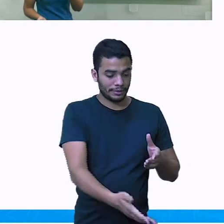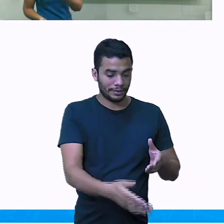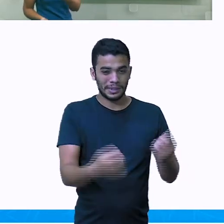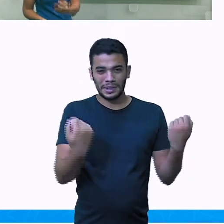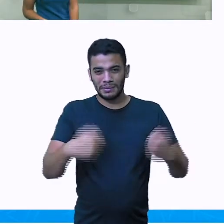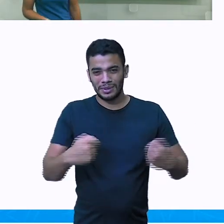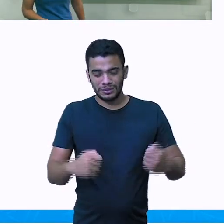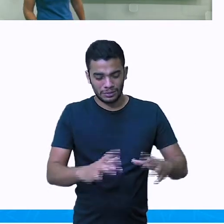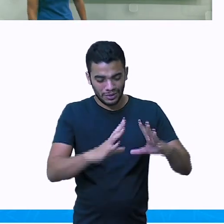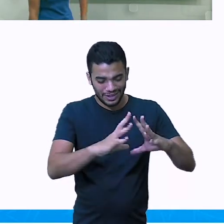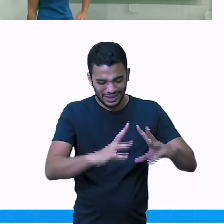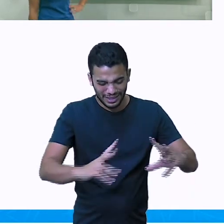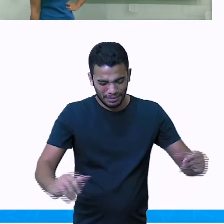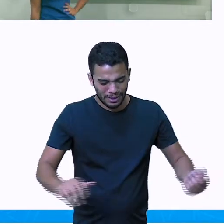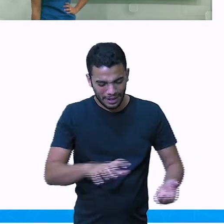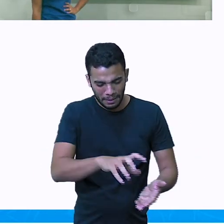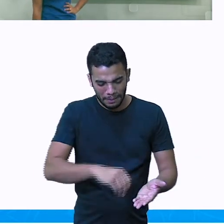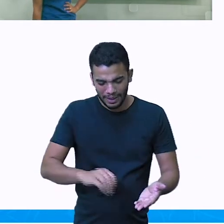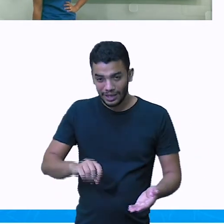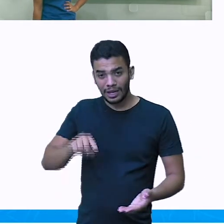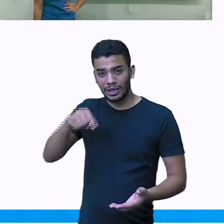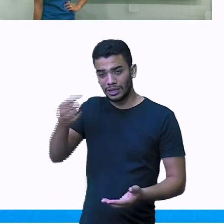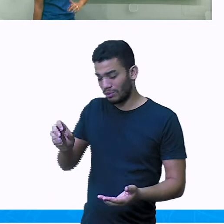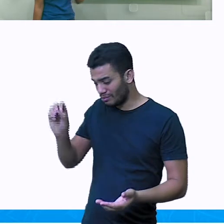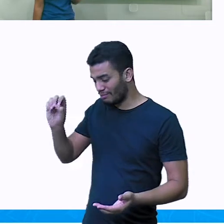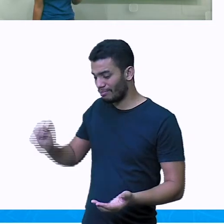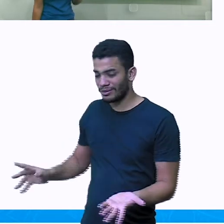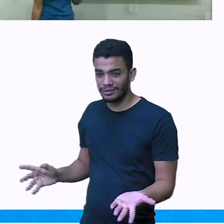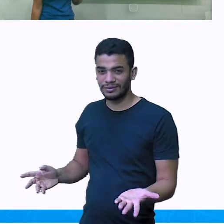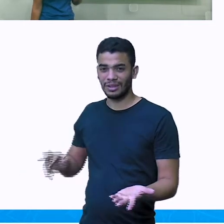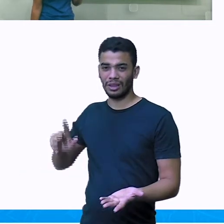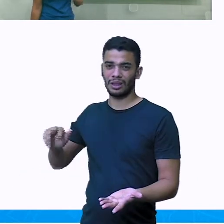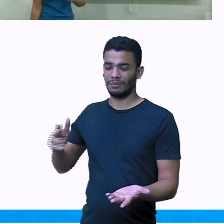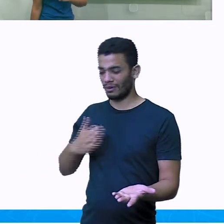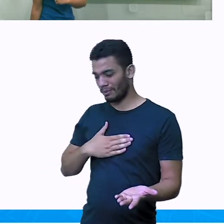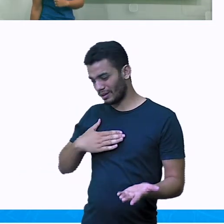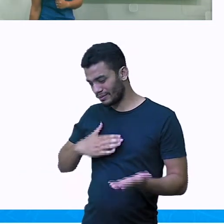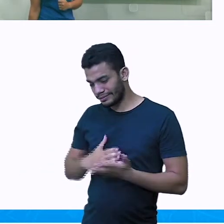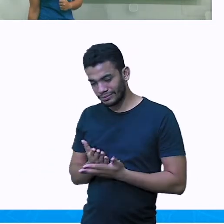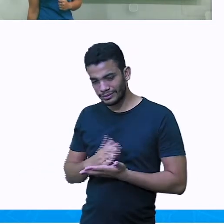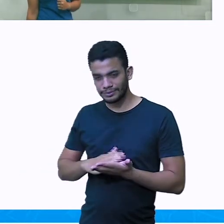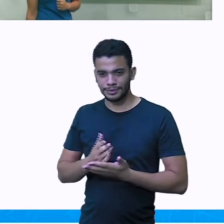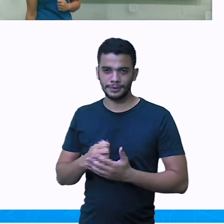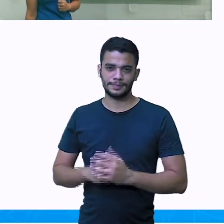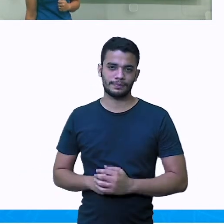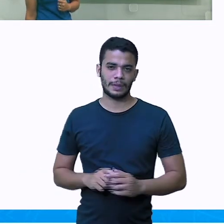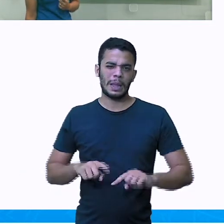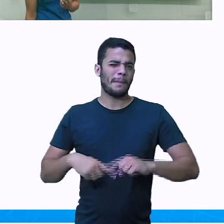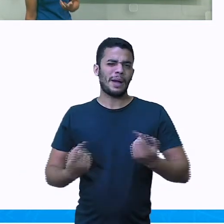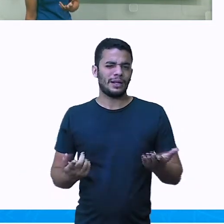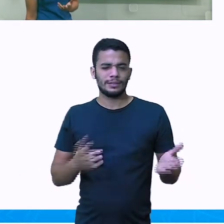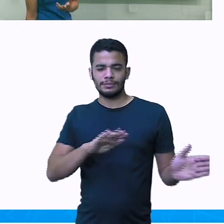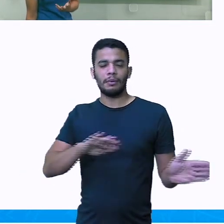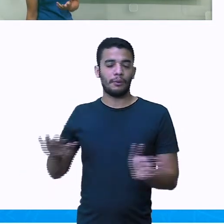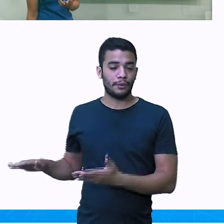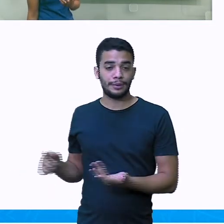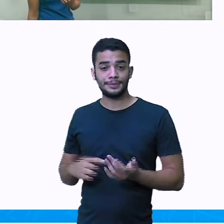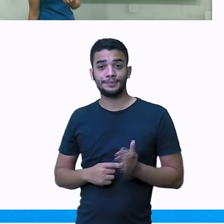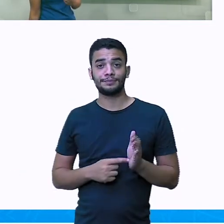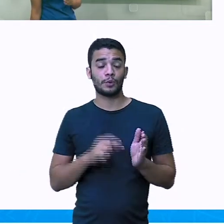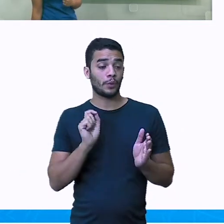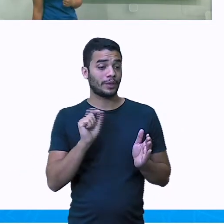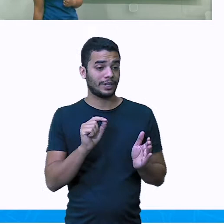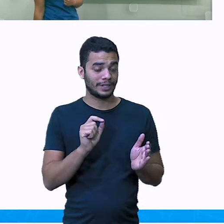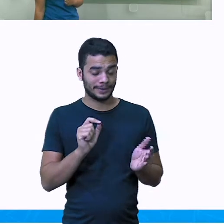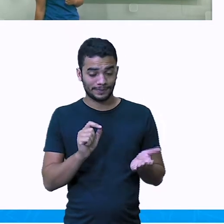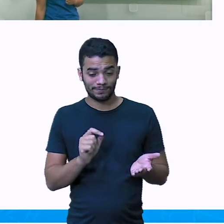catar tudo. Esse meu irmão. Mudando de assunto, uma novidade. Minha mãe comprou um